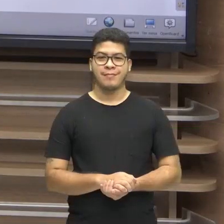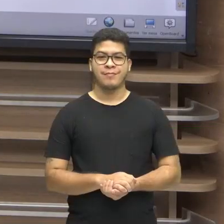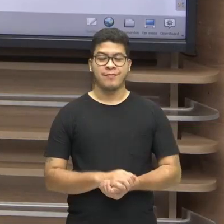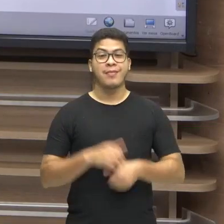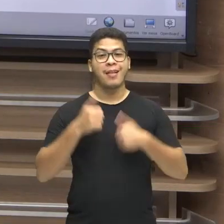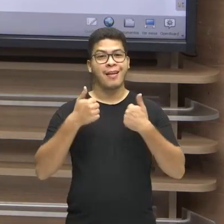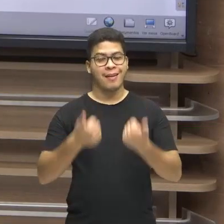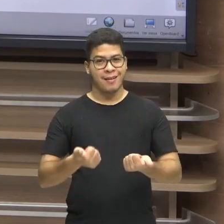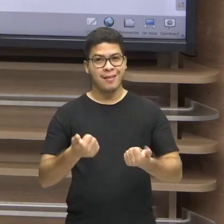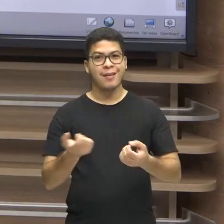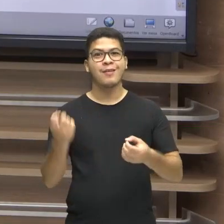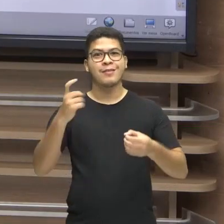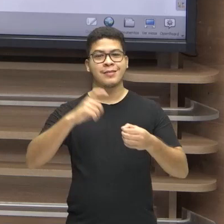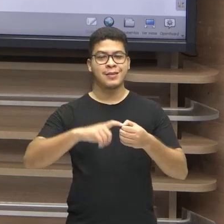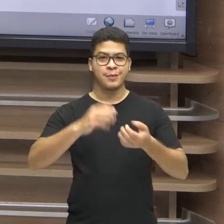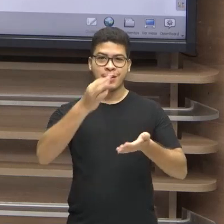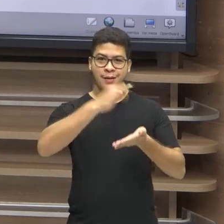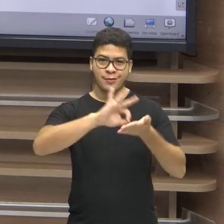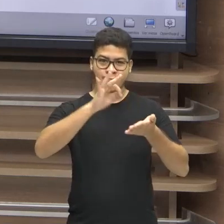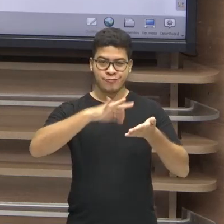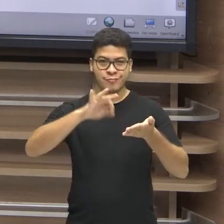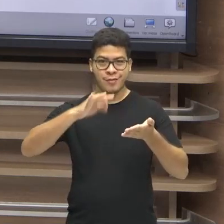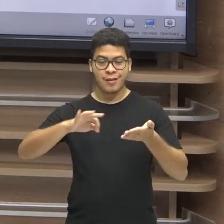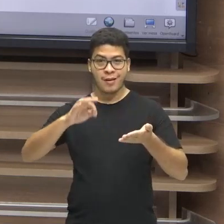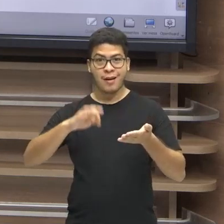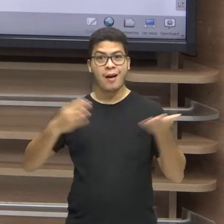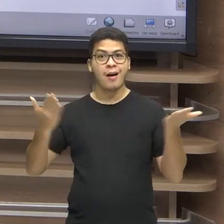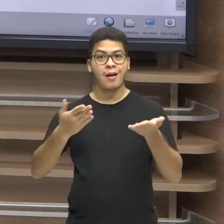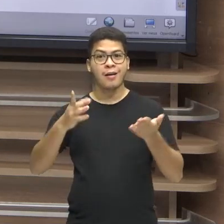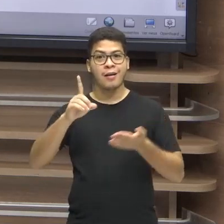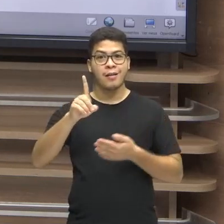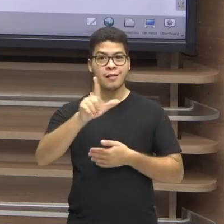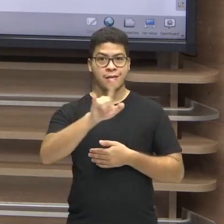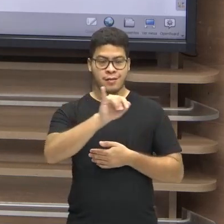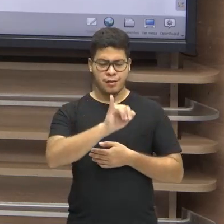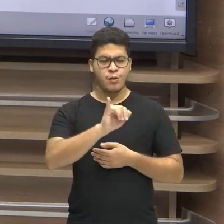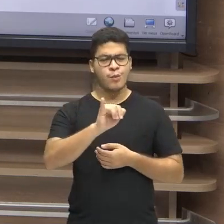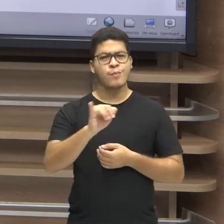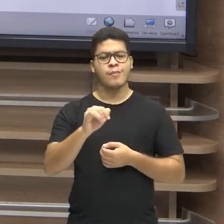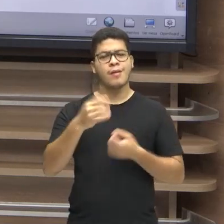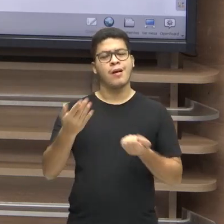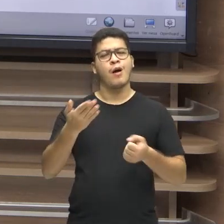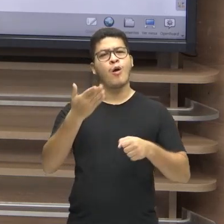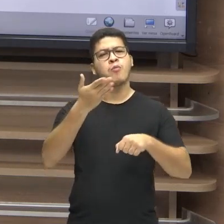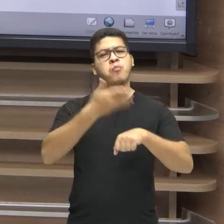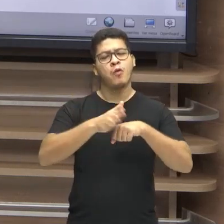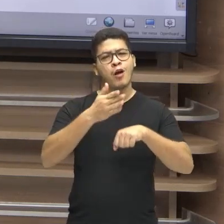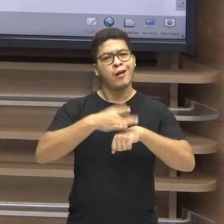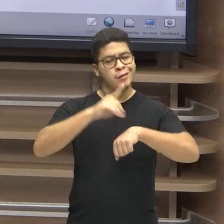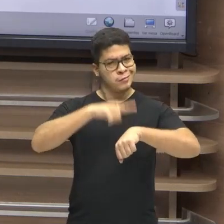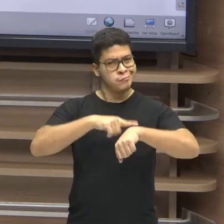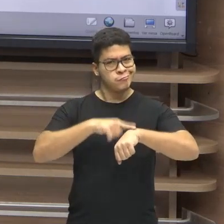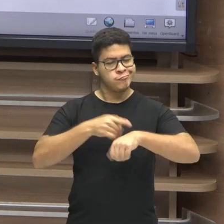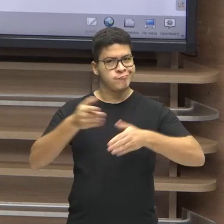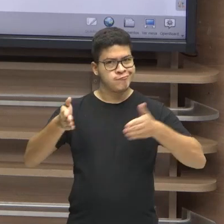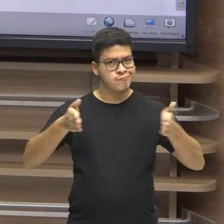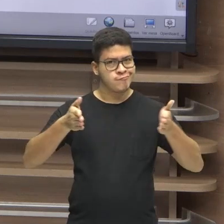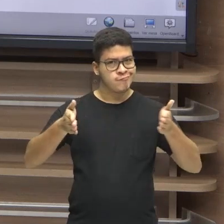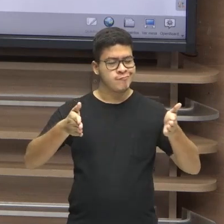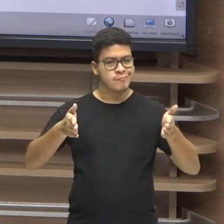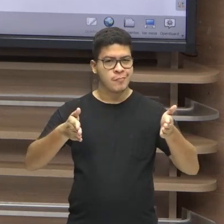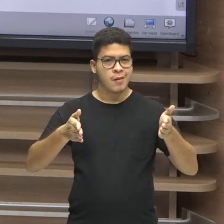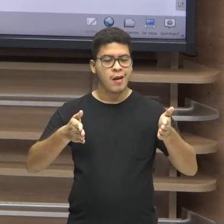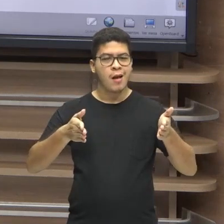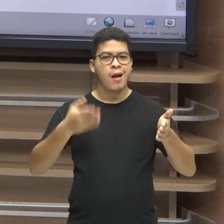Muito bem, voltamos para fazer a correção da nossa DLI. Espero que tenha dado tempo de vocês fazerem, tá? Vamos ler